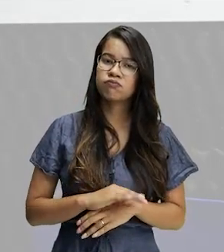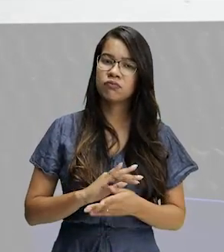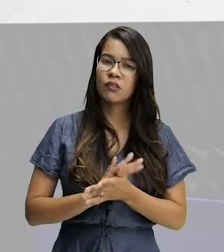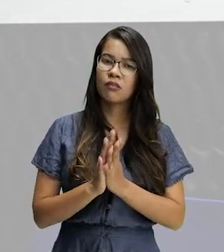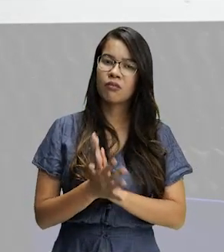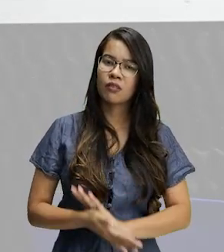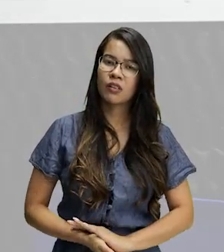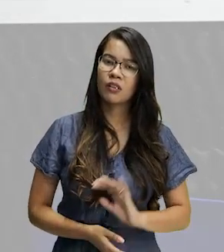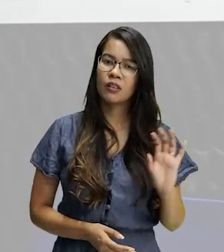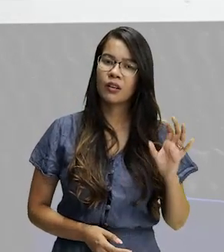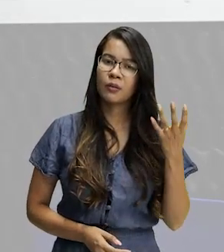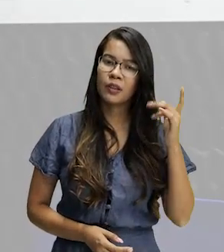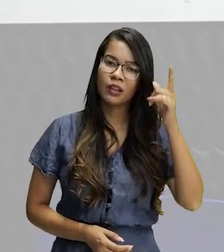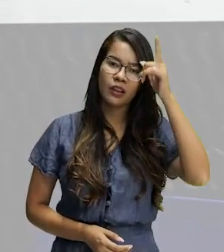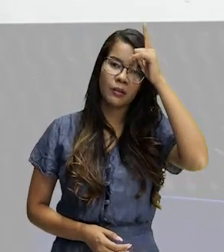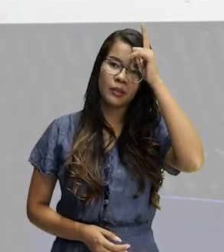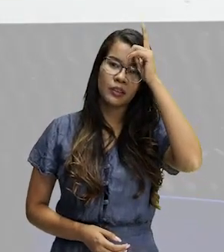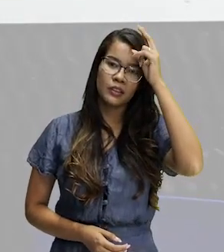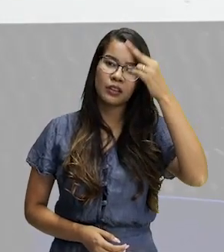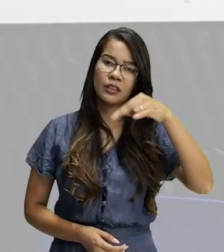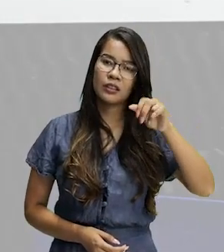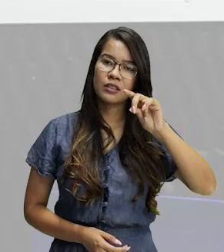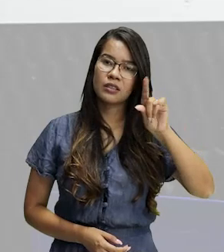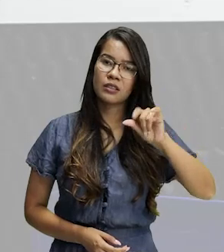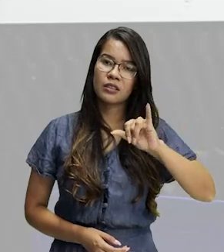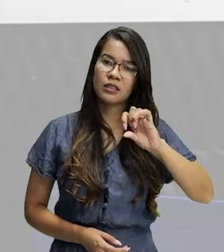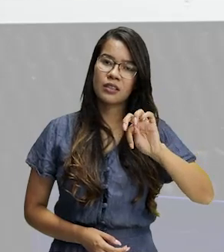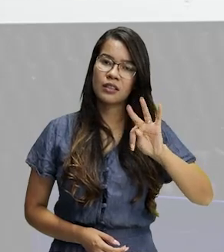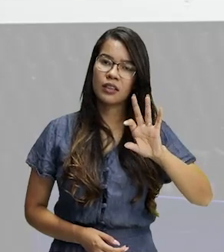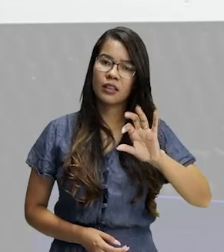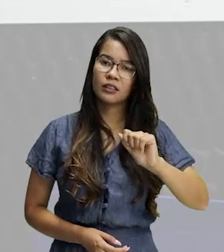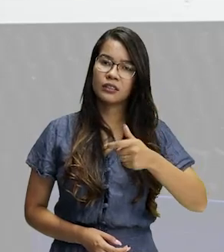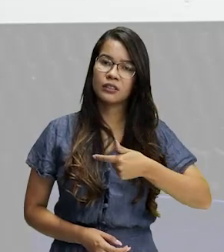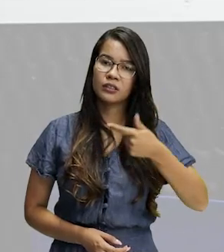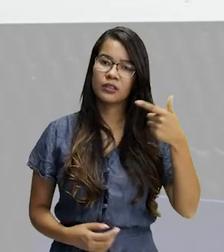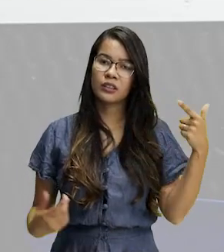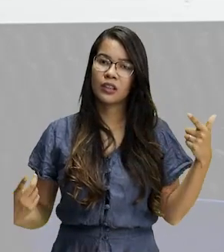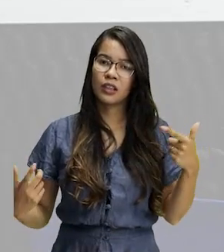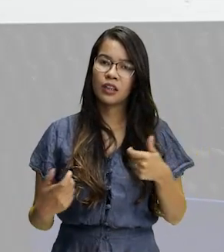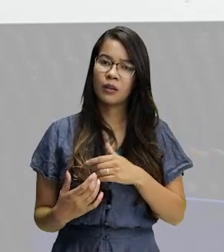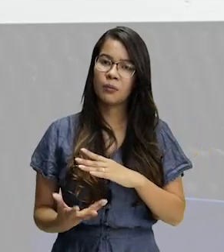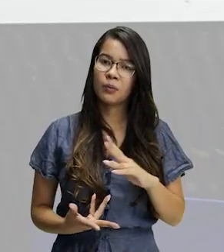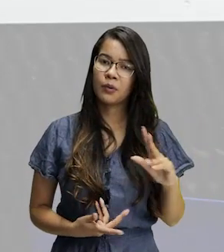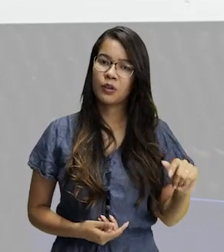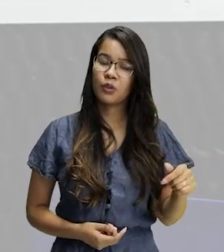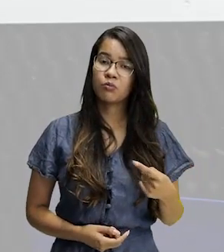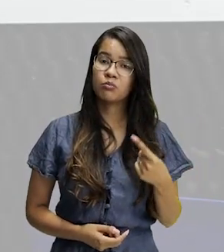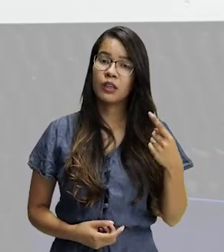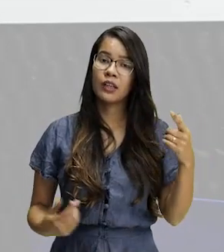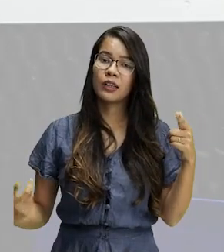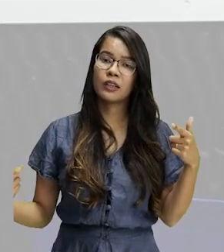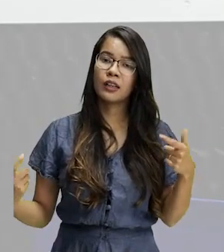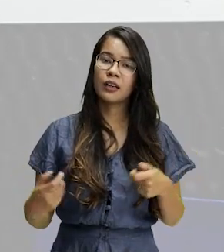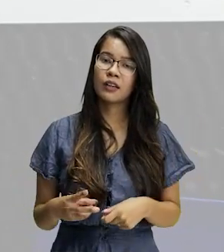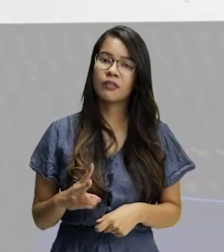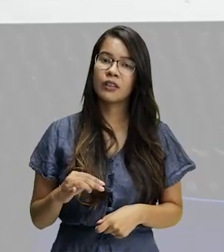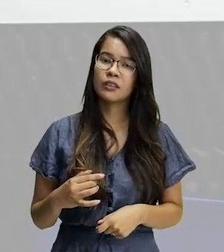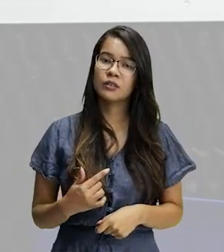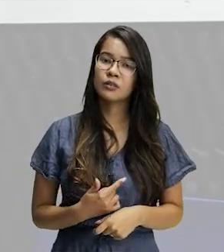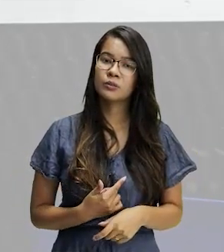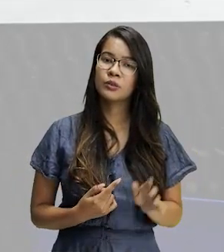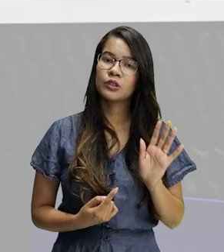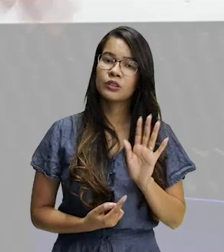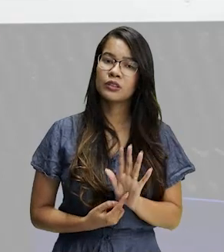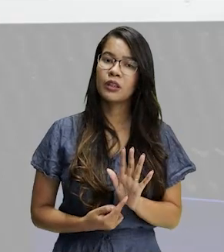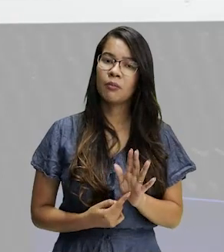Alemanha nazista, acima de tudo, durante a Segunda Guerra Mundial. Uma guerra que vai nos mostrar uma